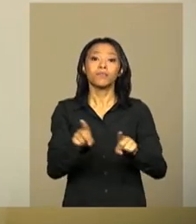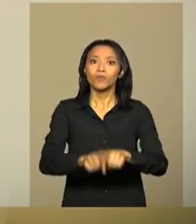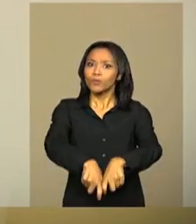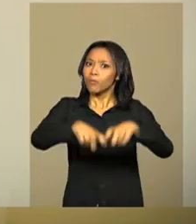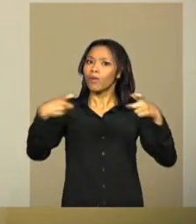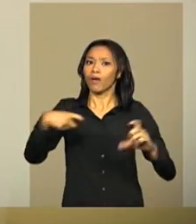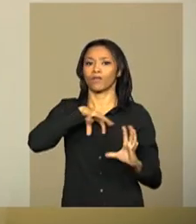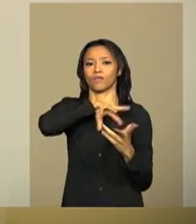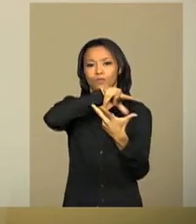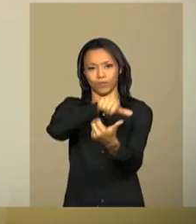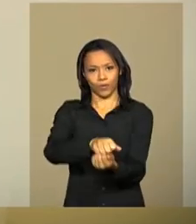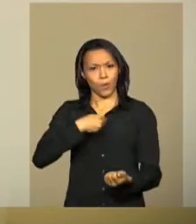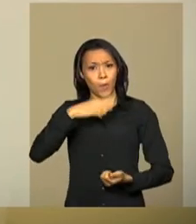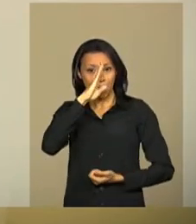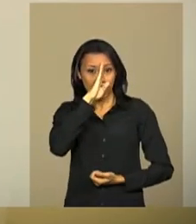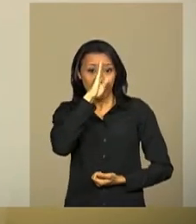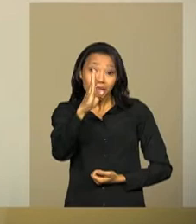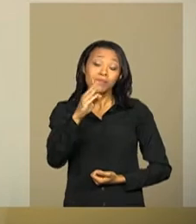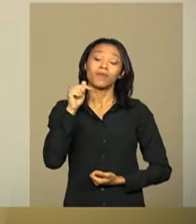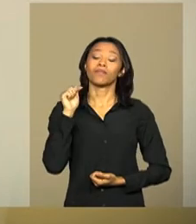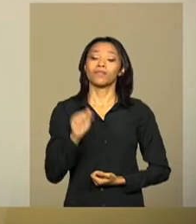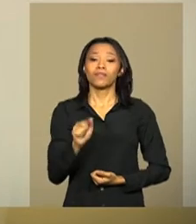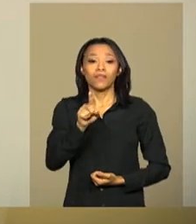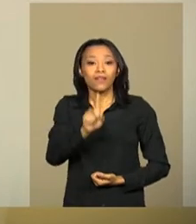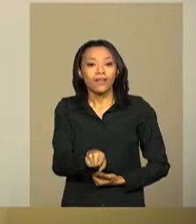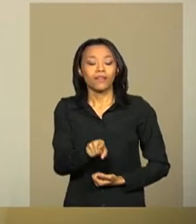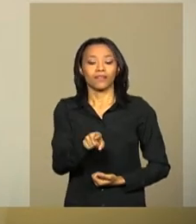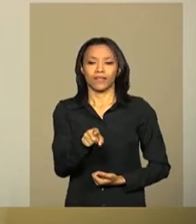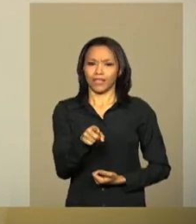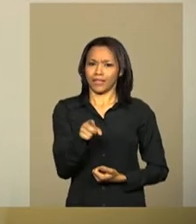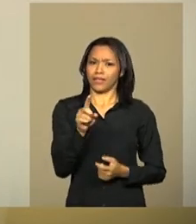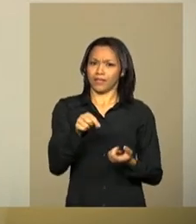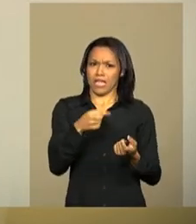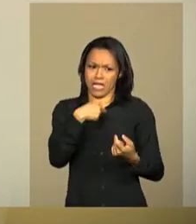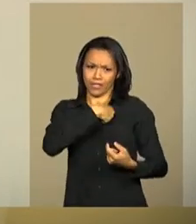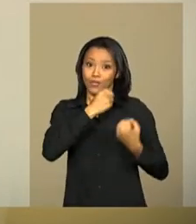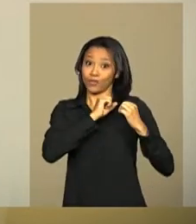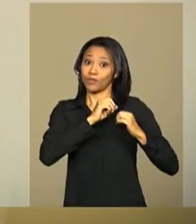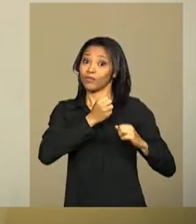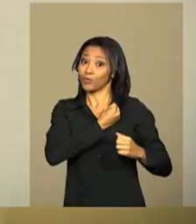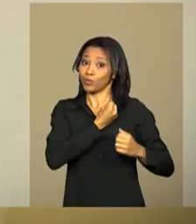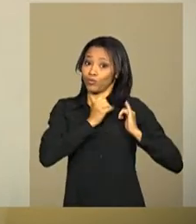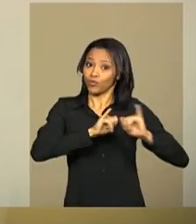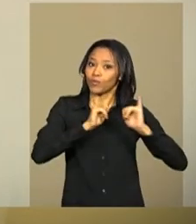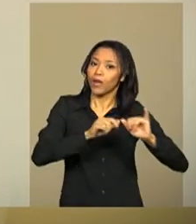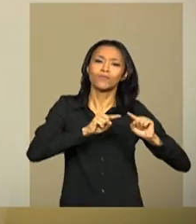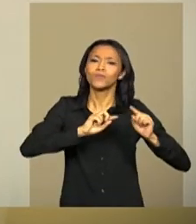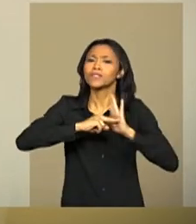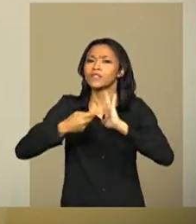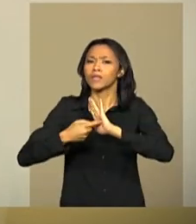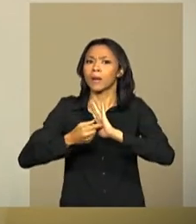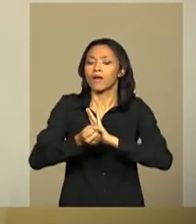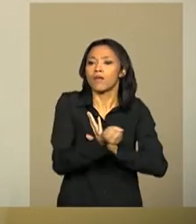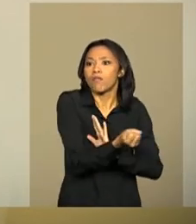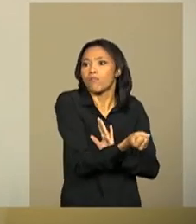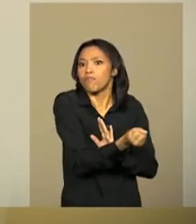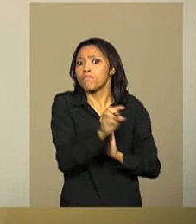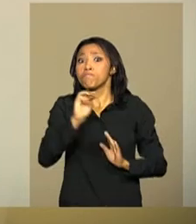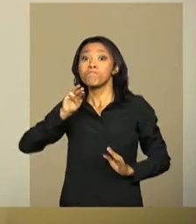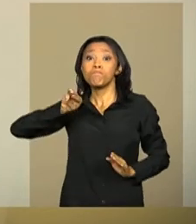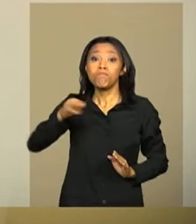maiores do mundo o principal disso tudo Max é que por trás desses números estão milhões de pessoas